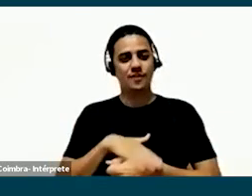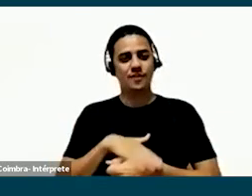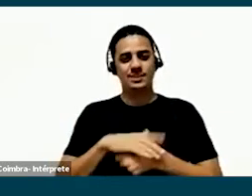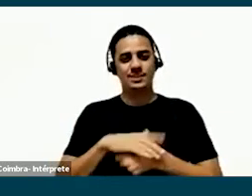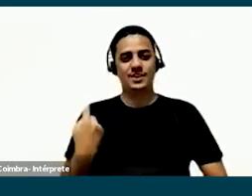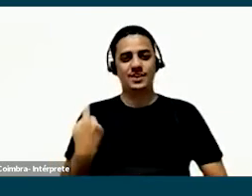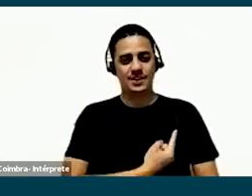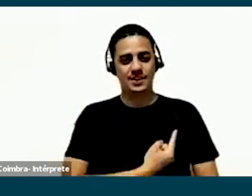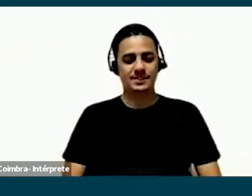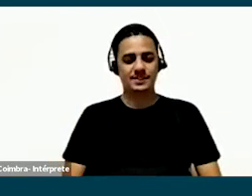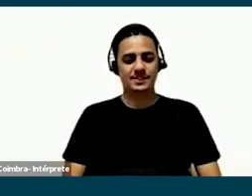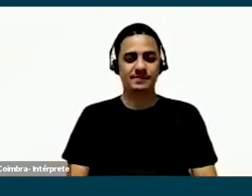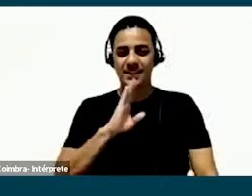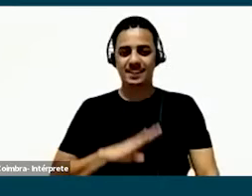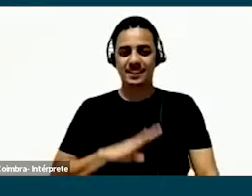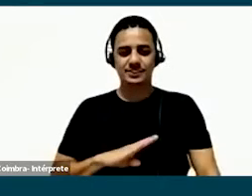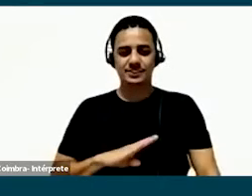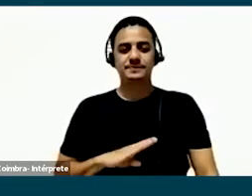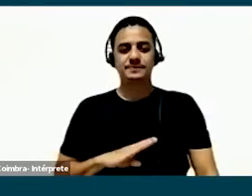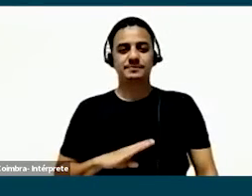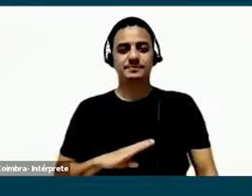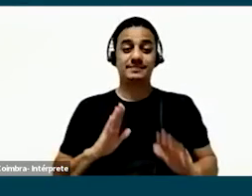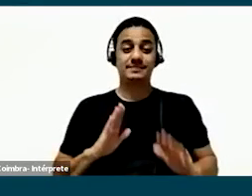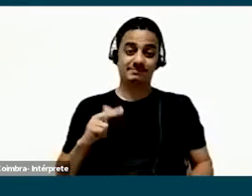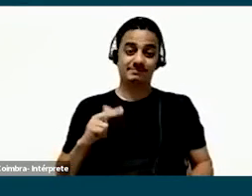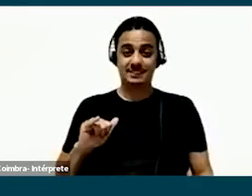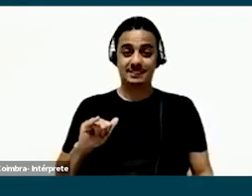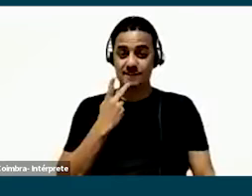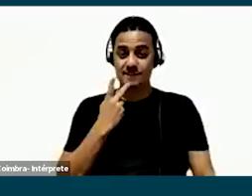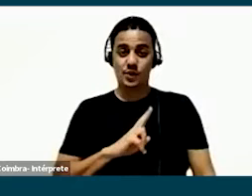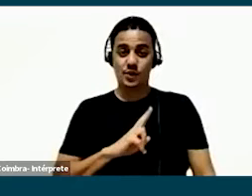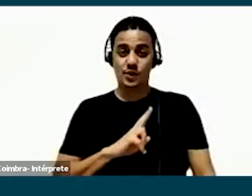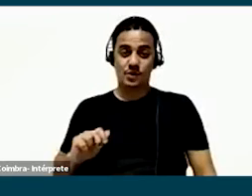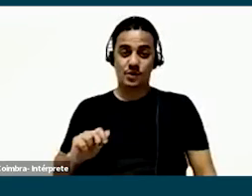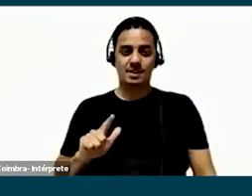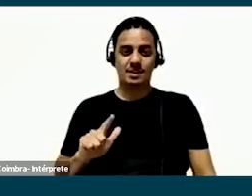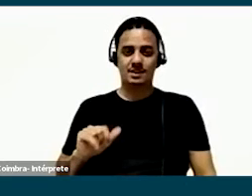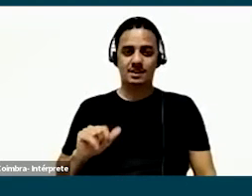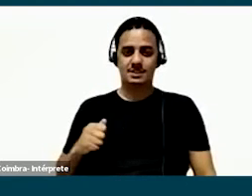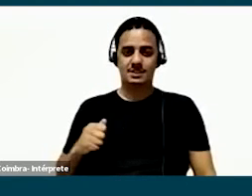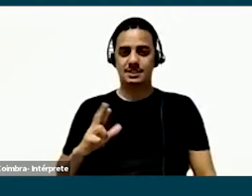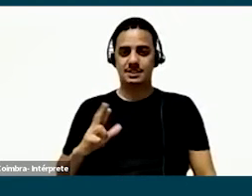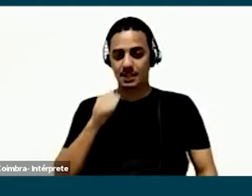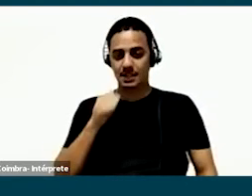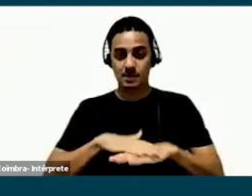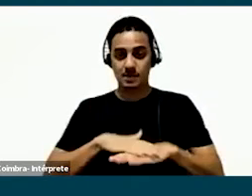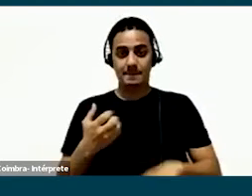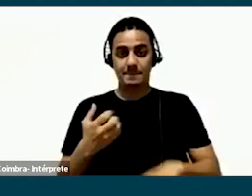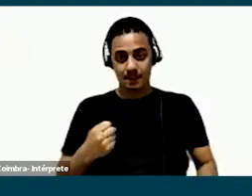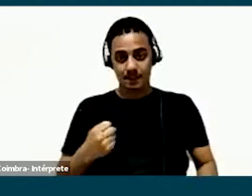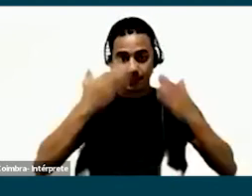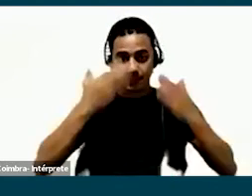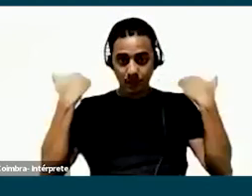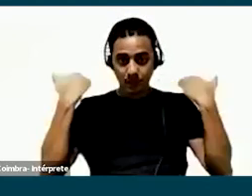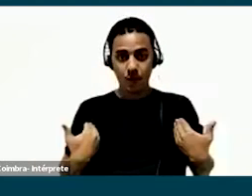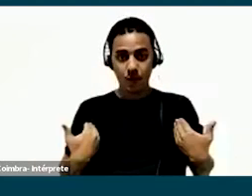tela e seguir com esse bate-papo. Boa tarde. Como a Nay falou, meu nome é Alessandra, eu sou uma mulher